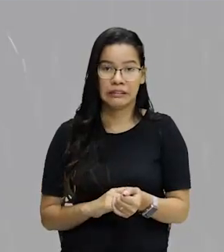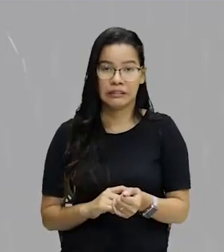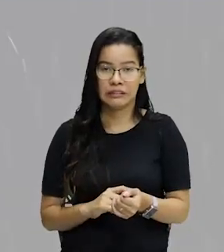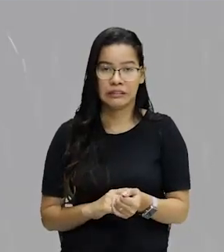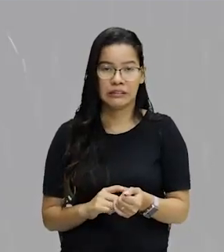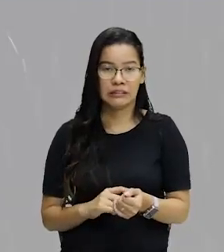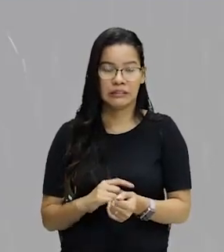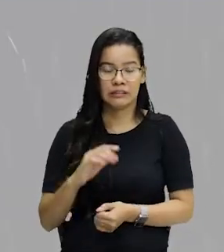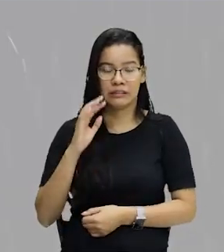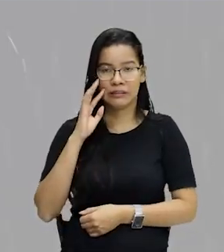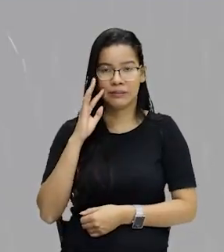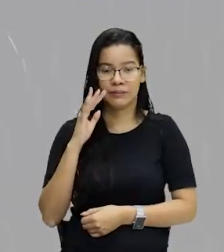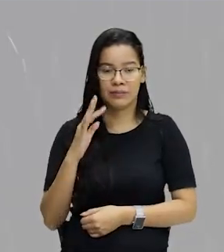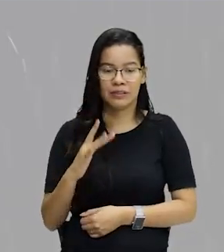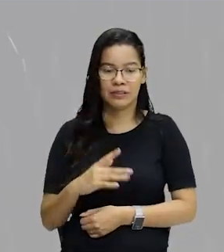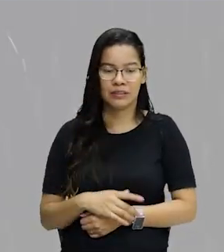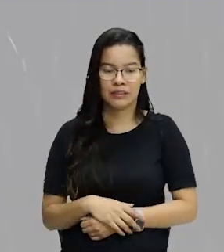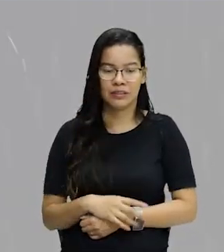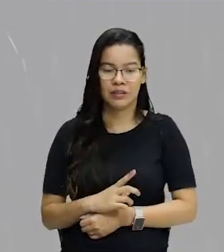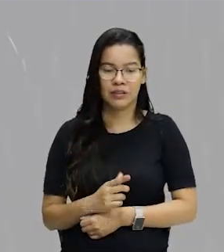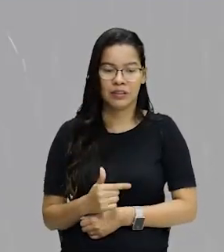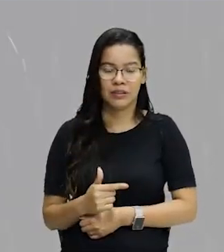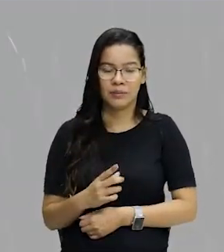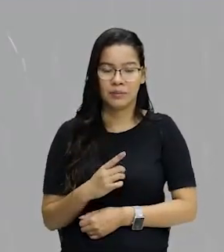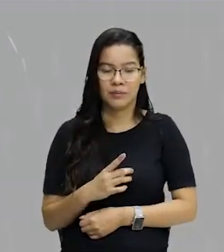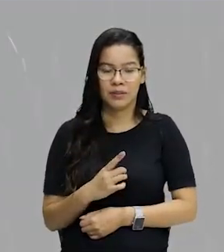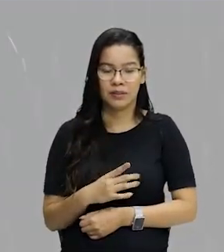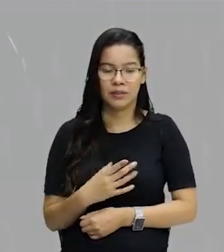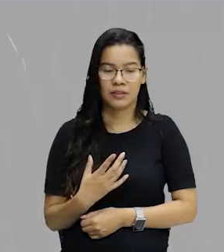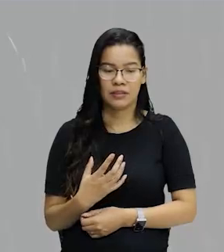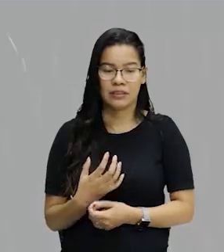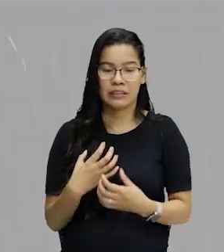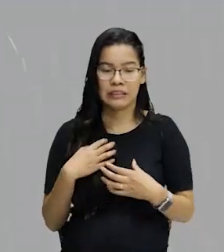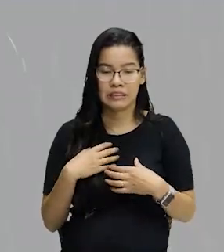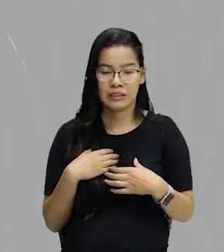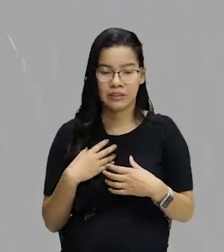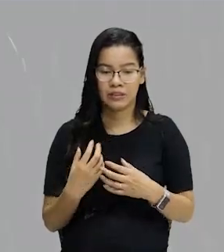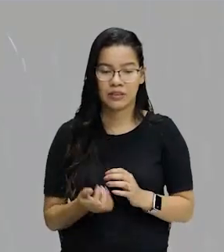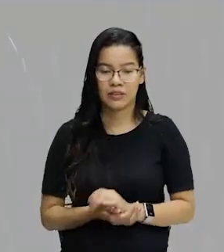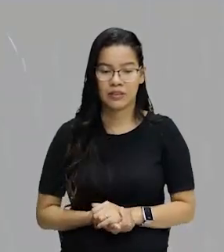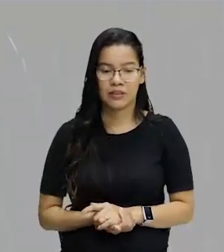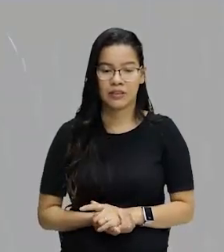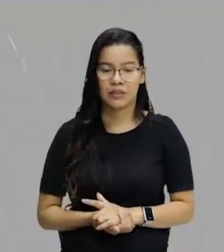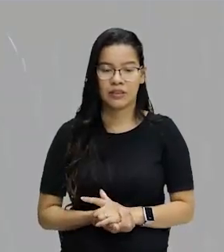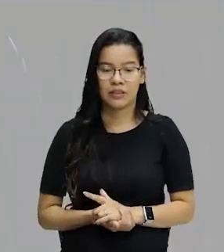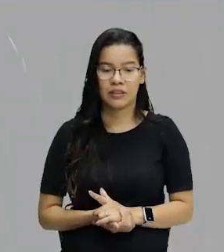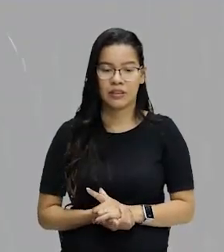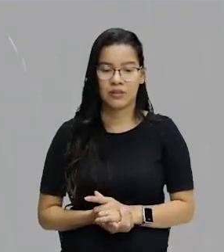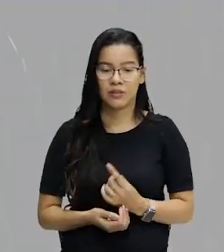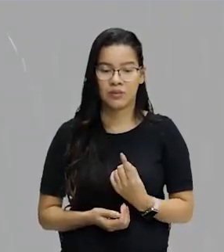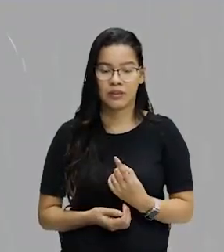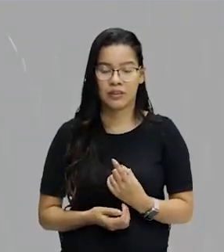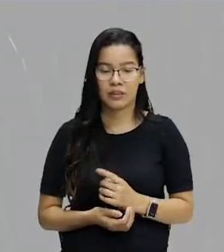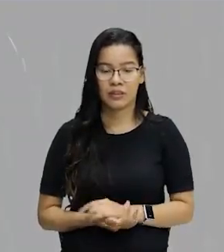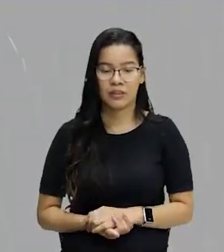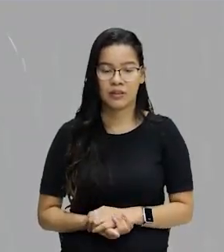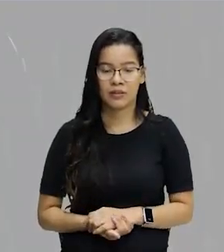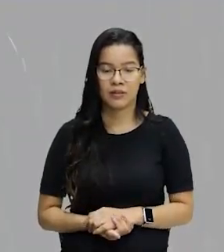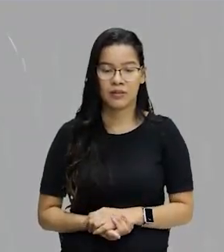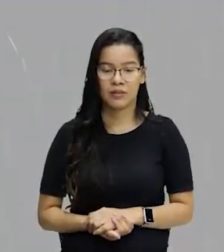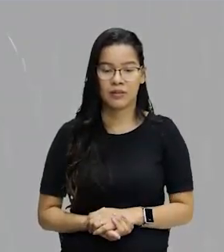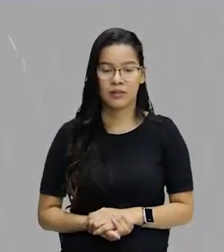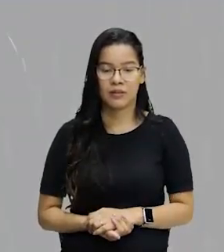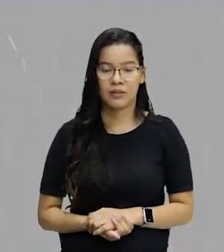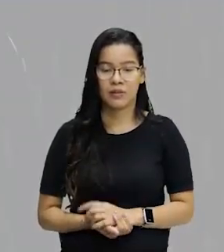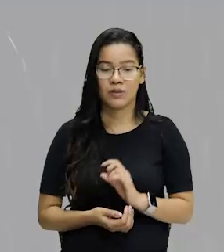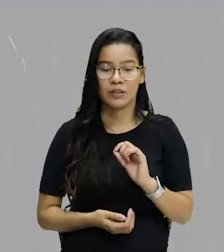Imagine. Ele não tem medo, né? Ele está ali sentindo a adrenalina. E tá aqui, ó, puxei aqui, ó, que ele tem um equipamentozinho ali, ele tem algo com